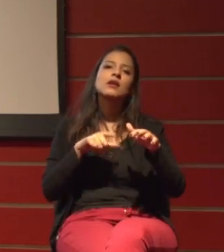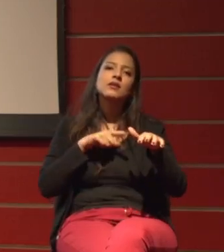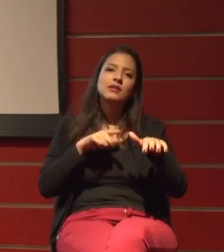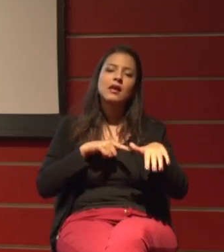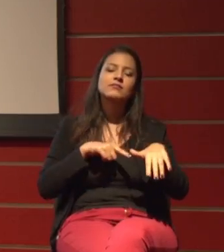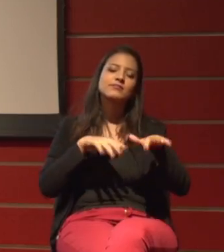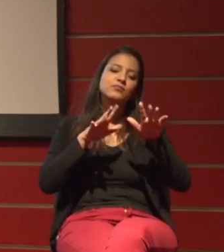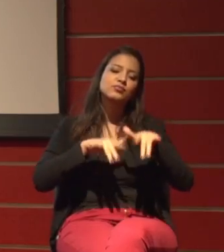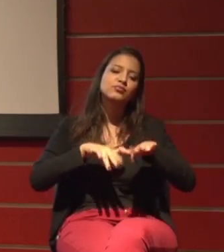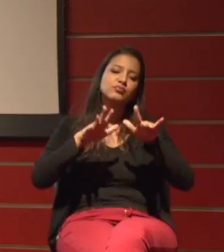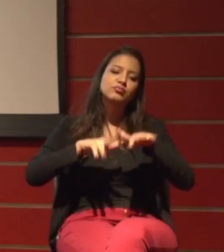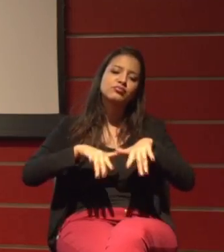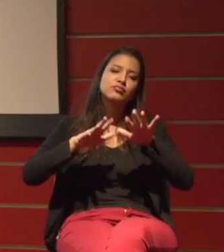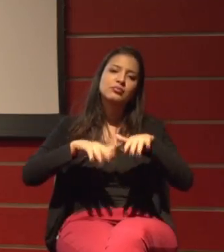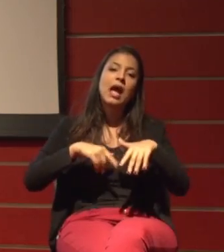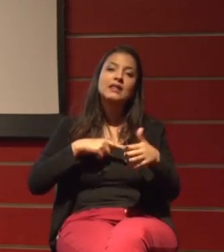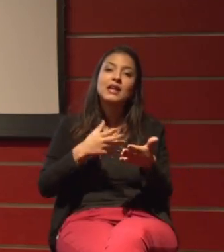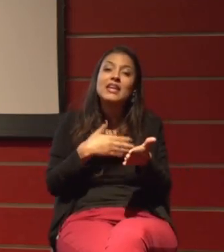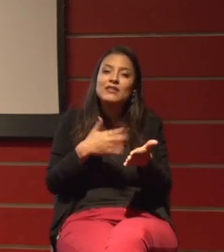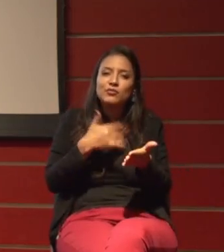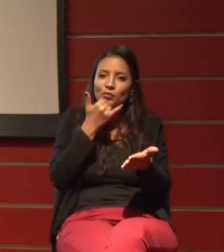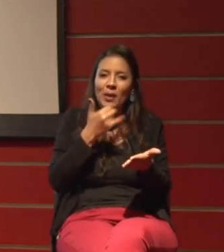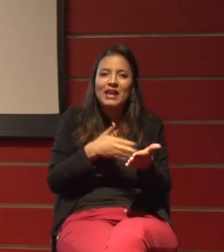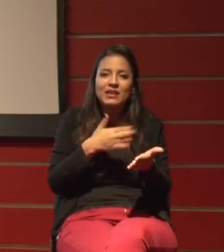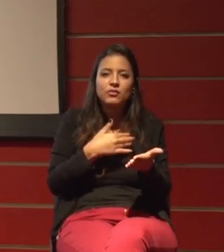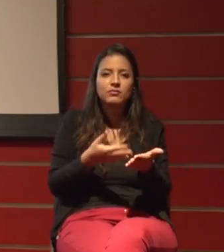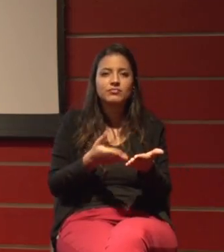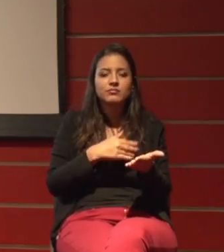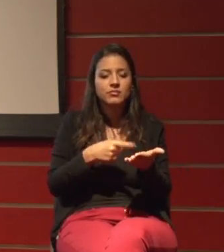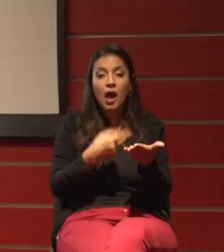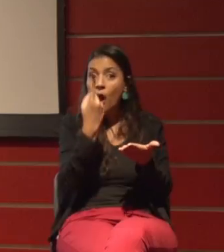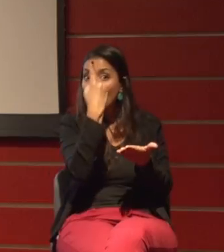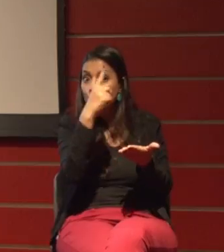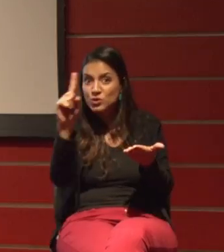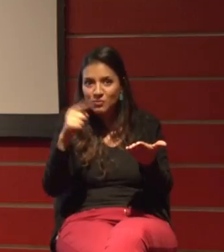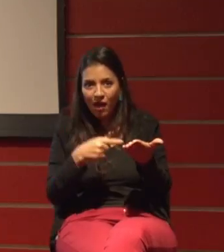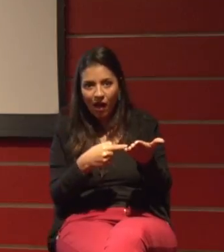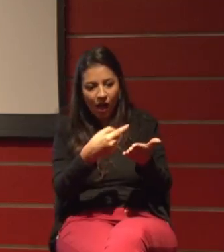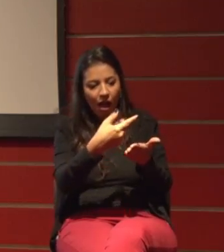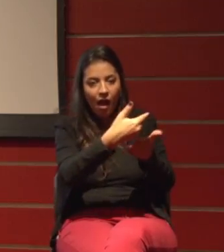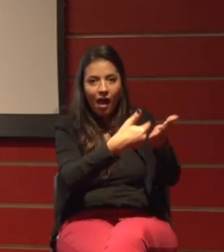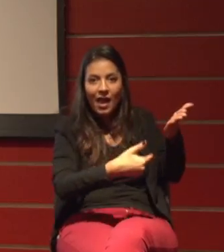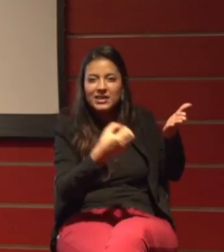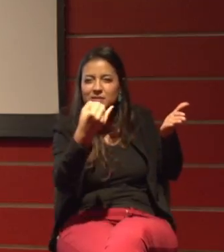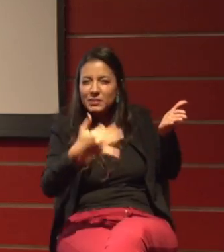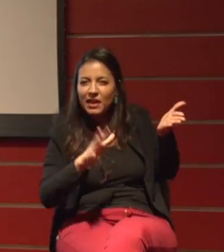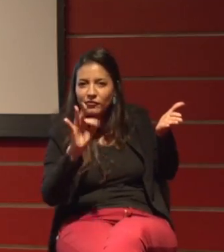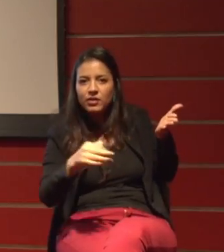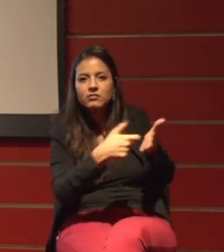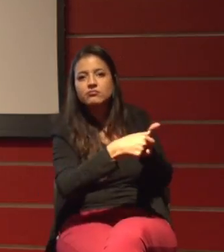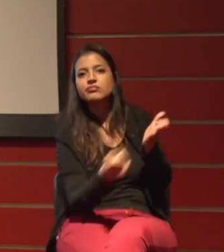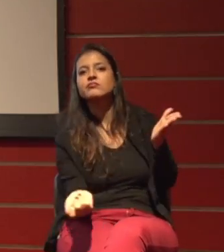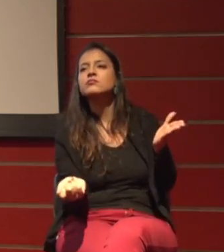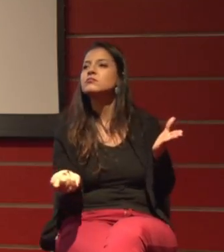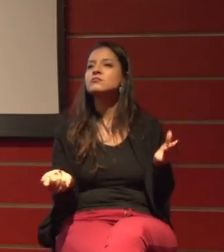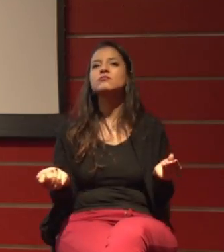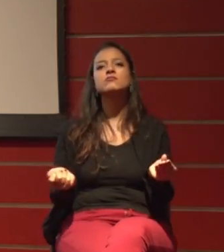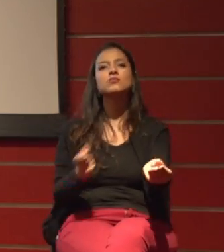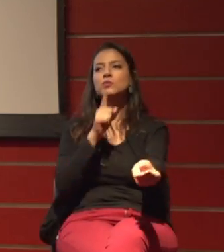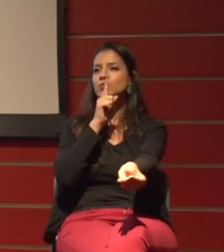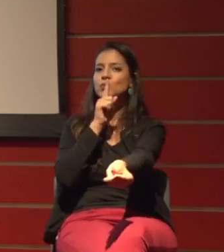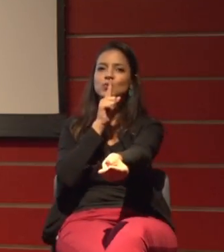livro Ela arranca a última página do livro onde ele fechava o negócio a história toda né E aí a história não